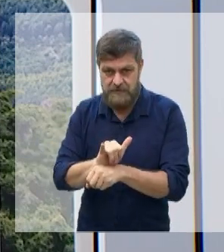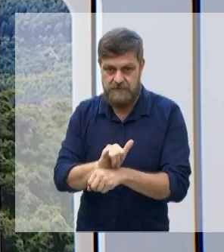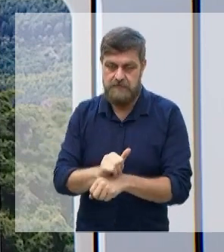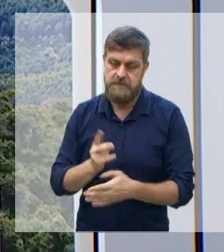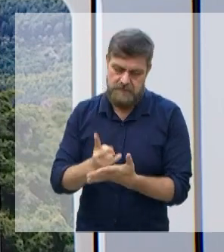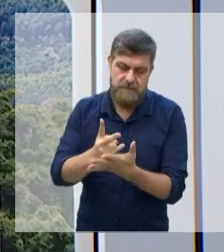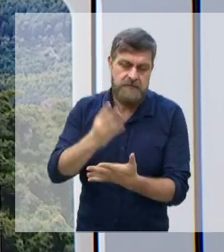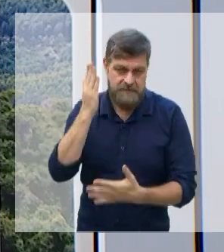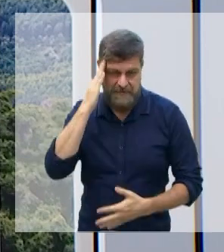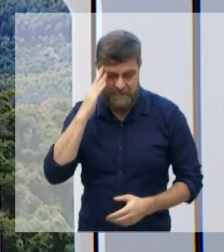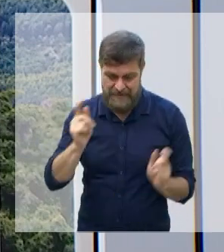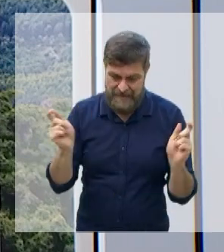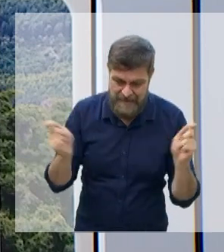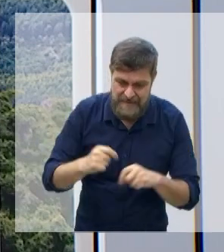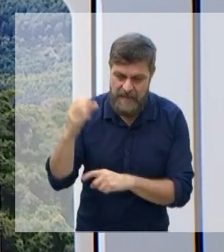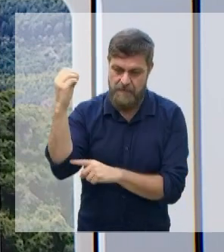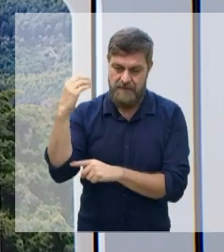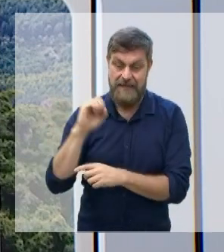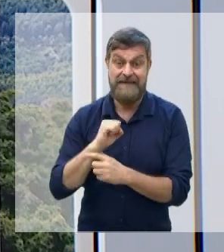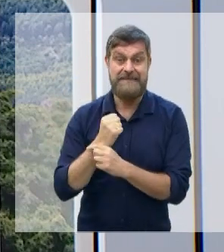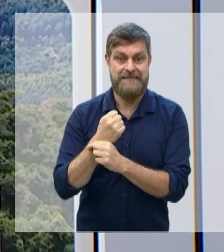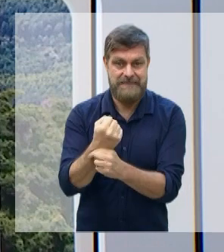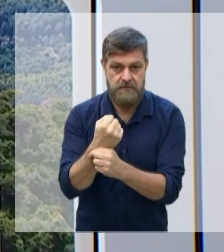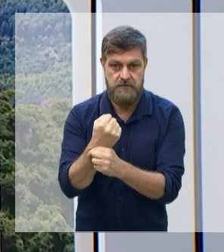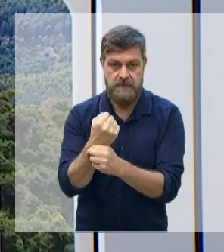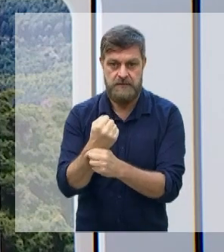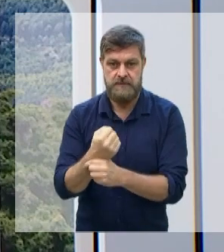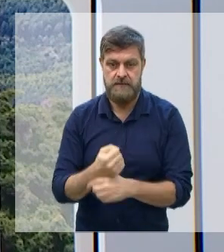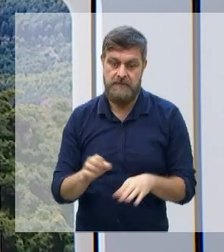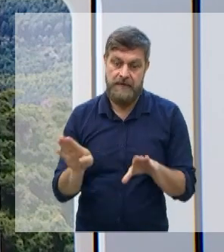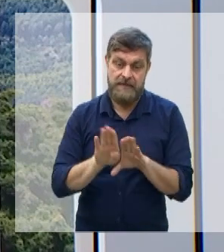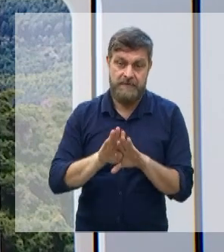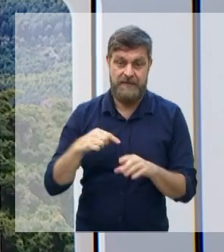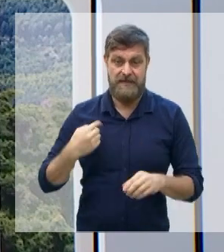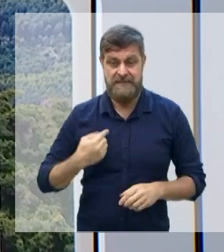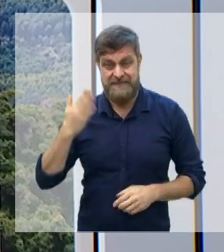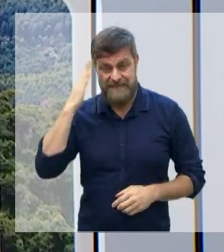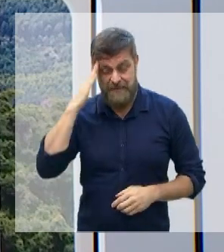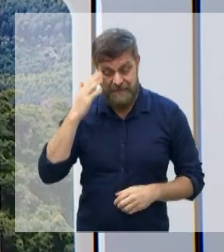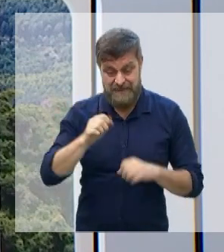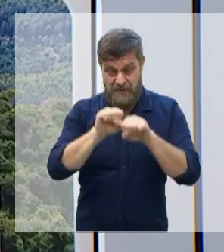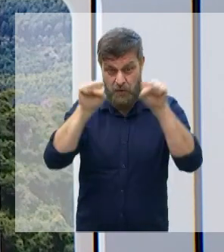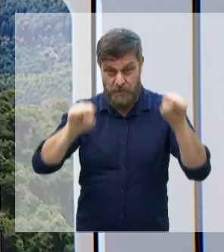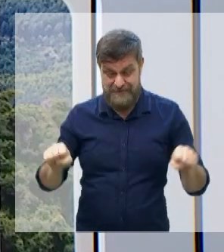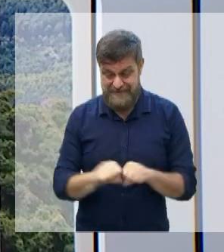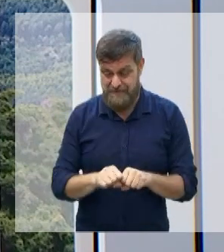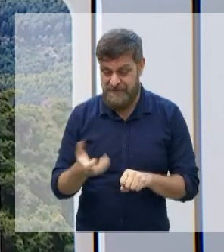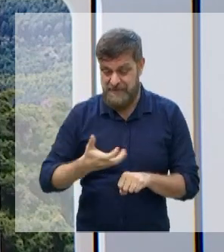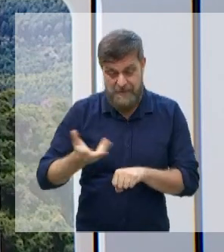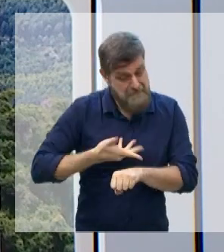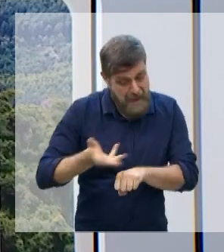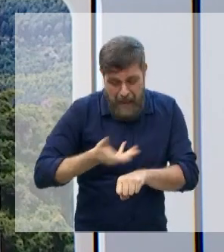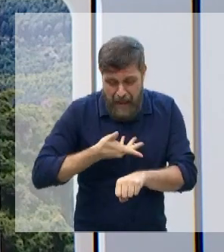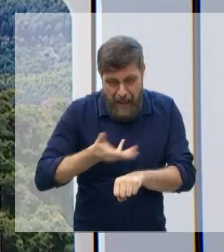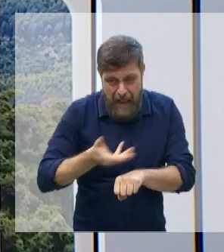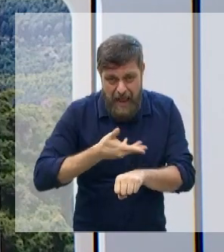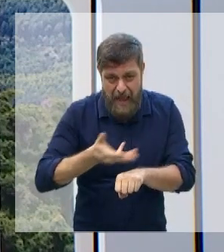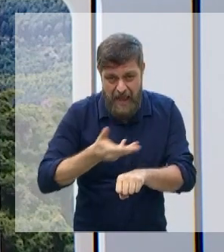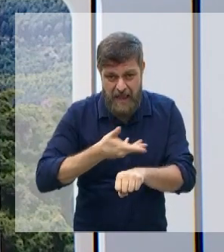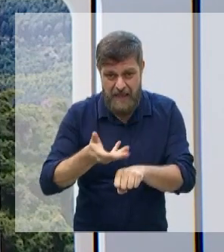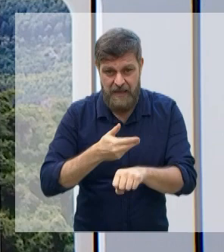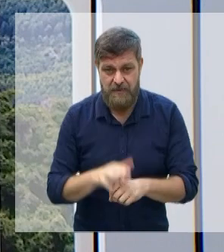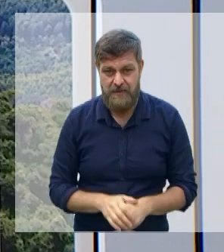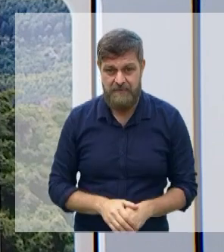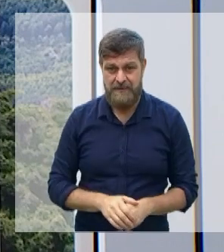em claro que é pra poder ter segurança para a travessia mas por outro lado por um sistema que nós queremos ser mais rápido o r do